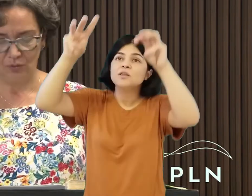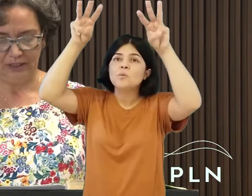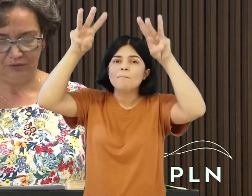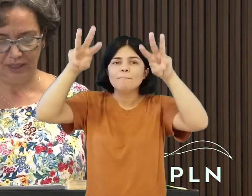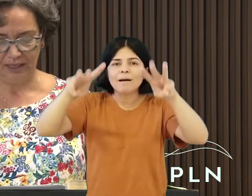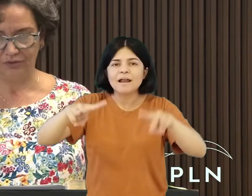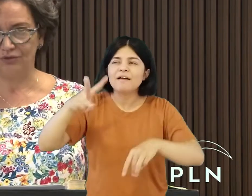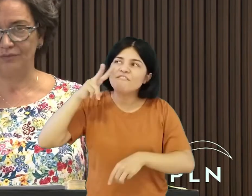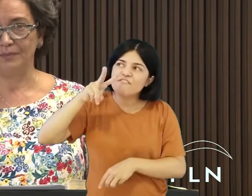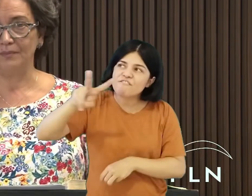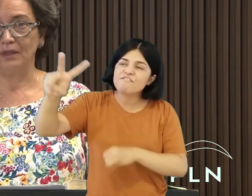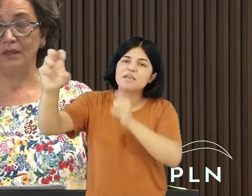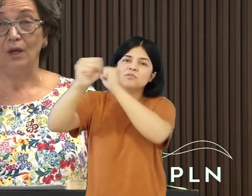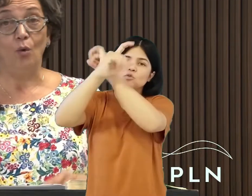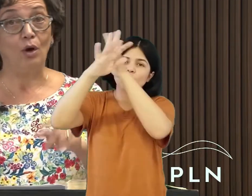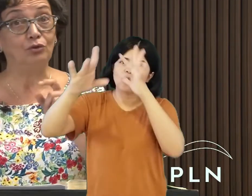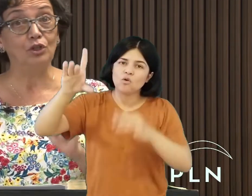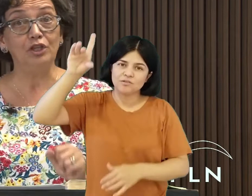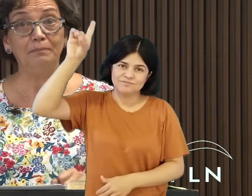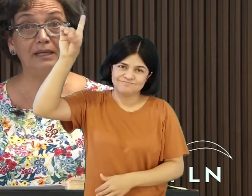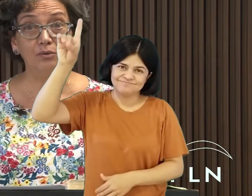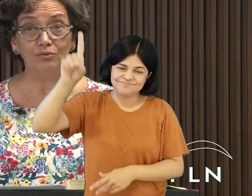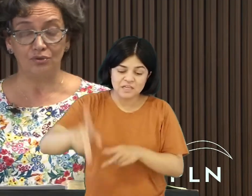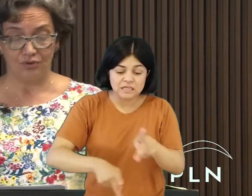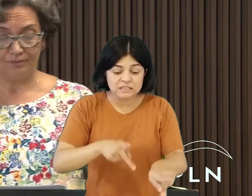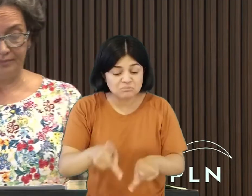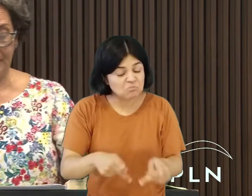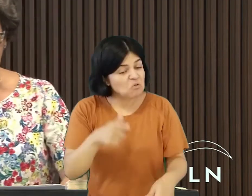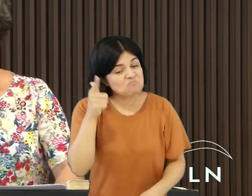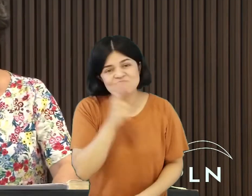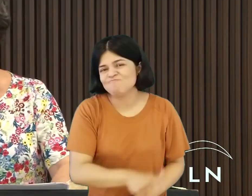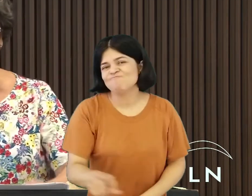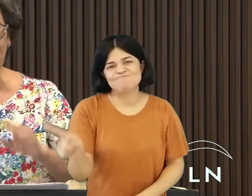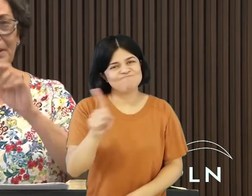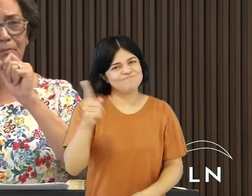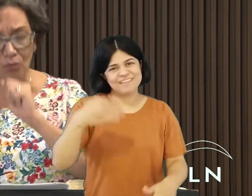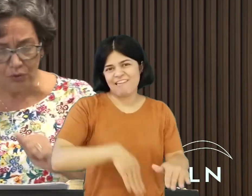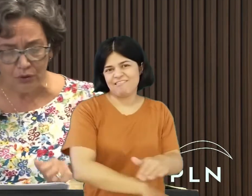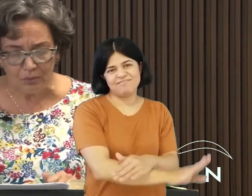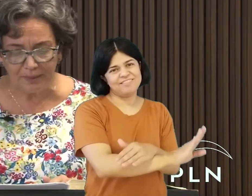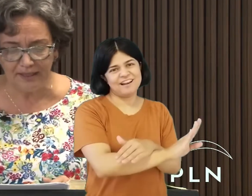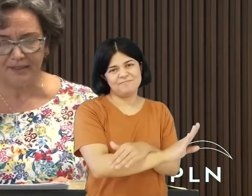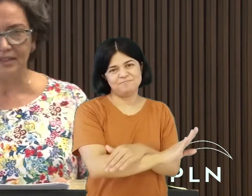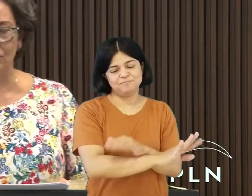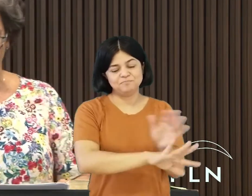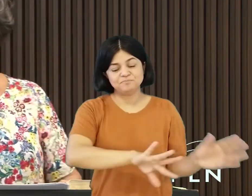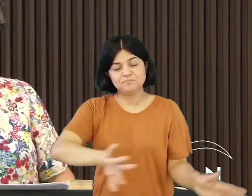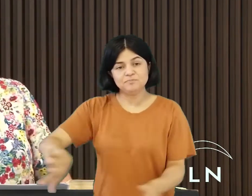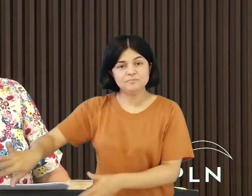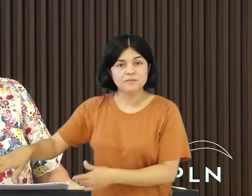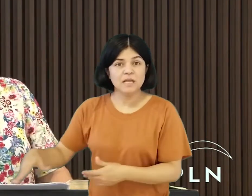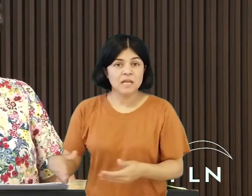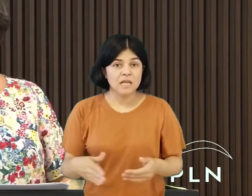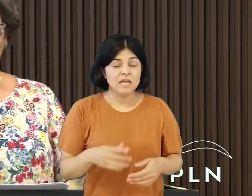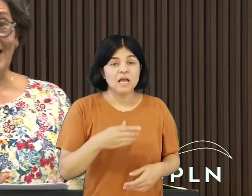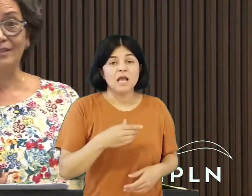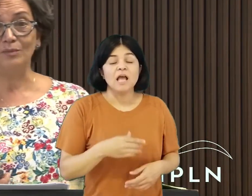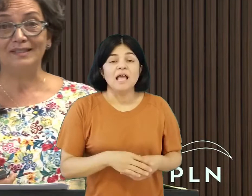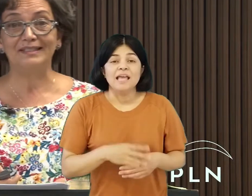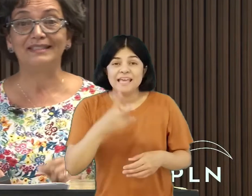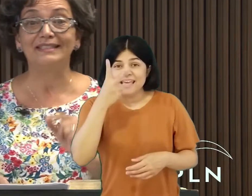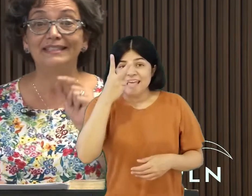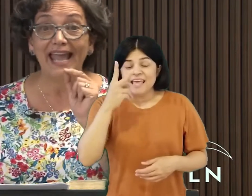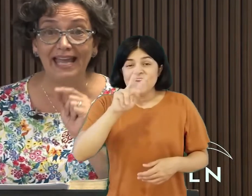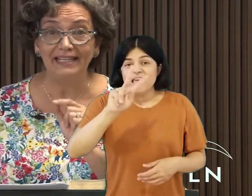foram desqualificados. O autor de Hebreus nos lembra muito bem dessa história e nos faz